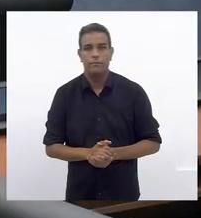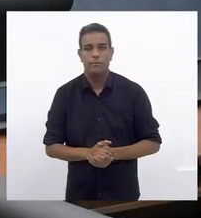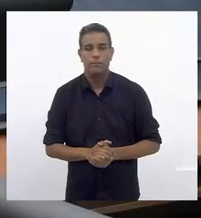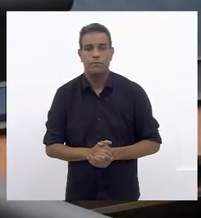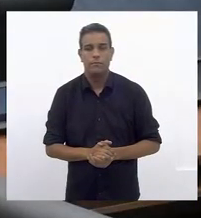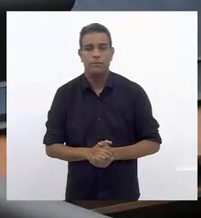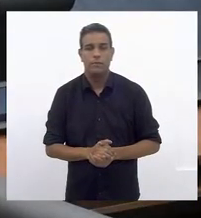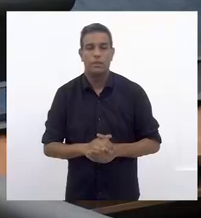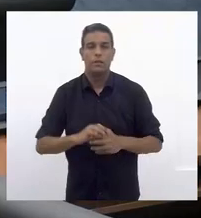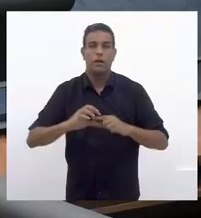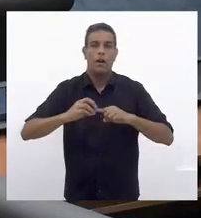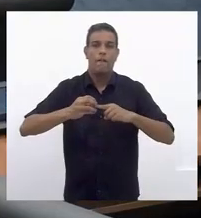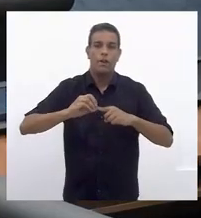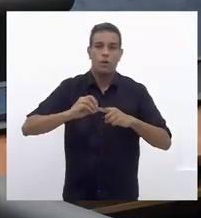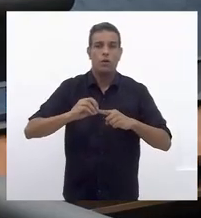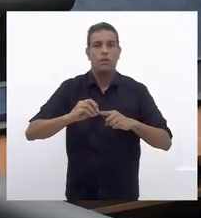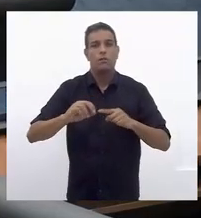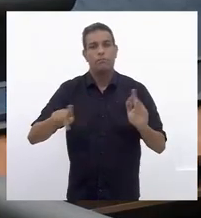Feijoada da tia Surica.